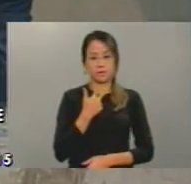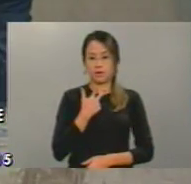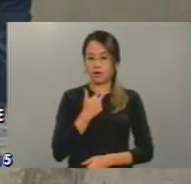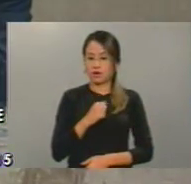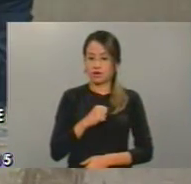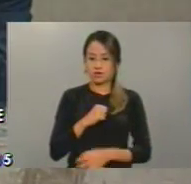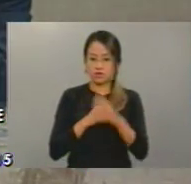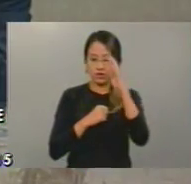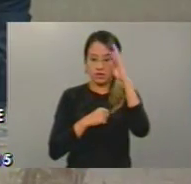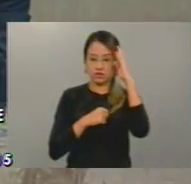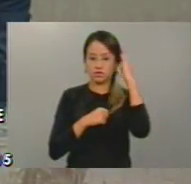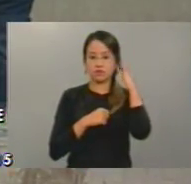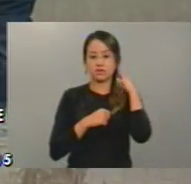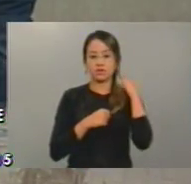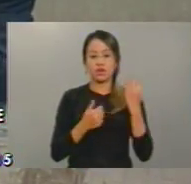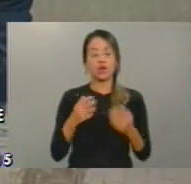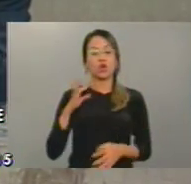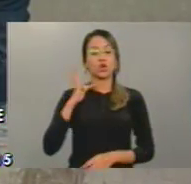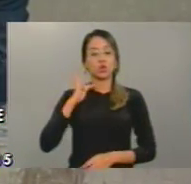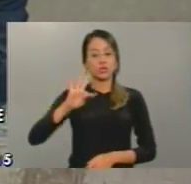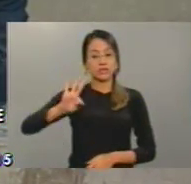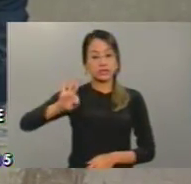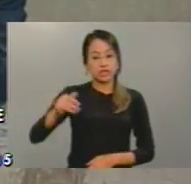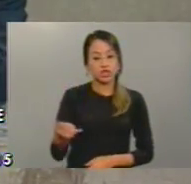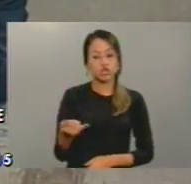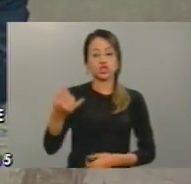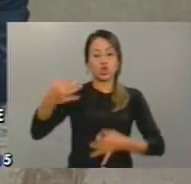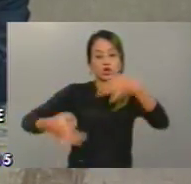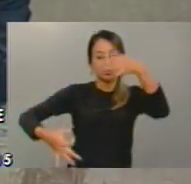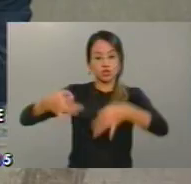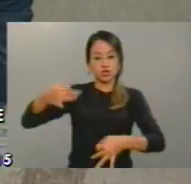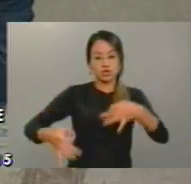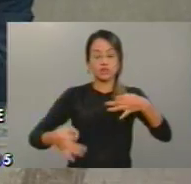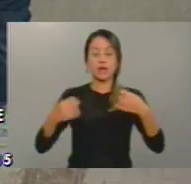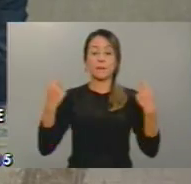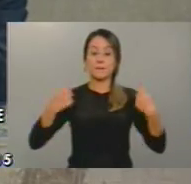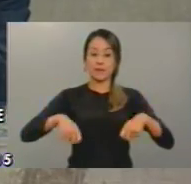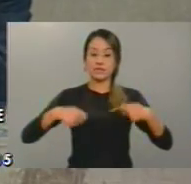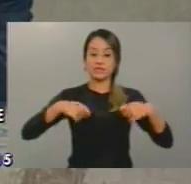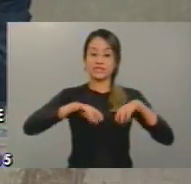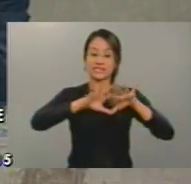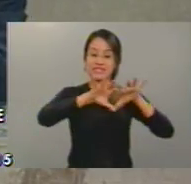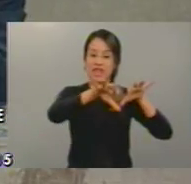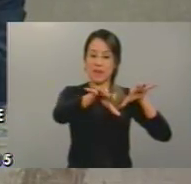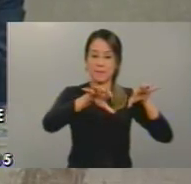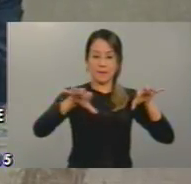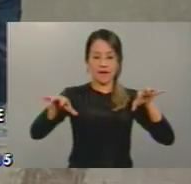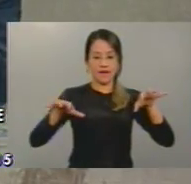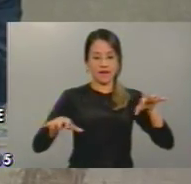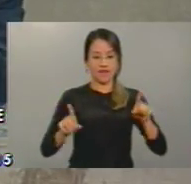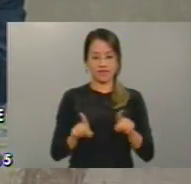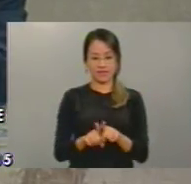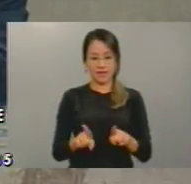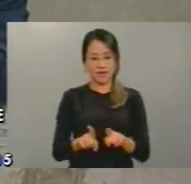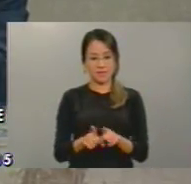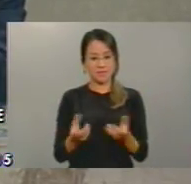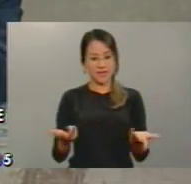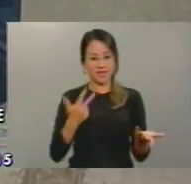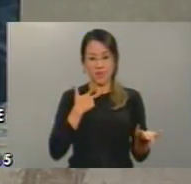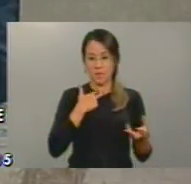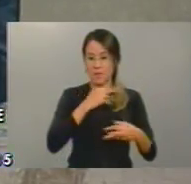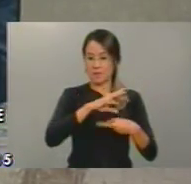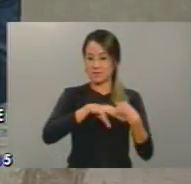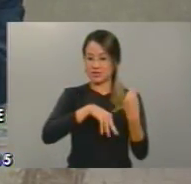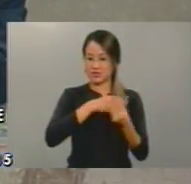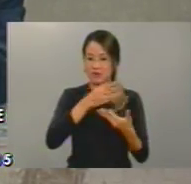Estado já está fazendo, sim, aí eu discordo de Vossa Excelência, quando Vossa Excelência diz a inépcia do governo, não é verdade. Não